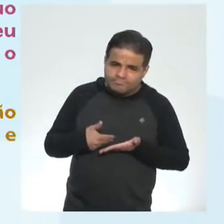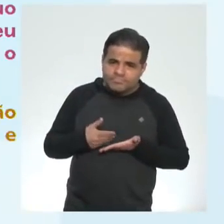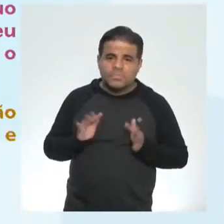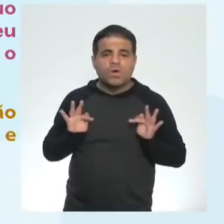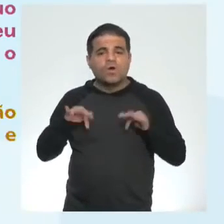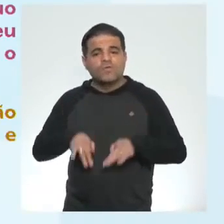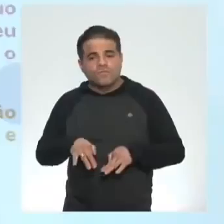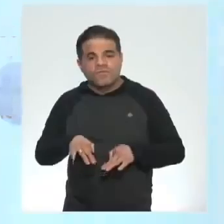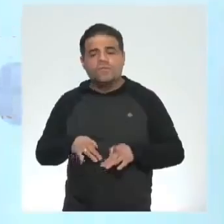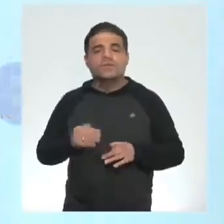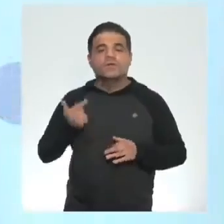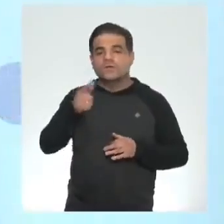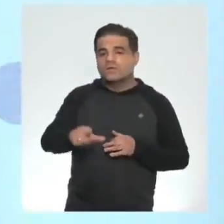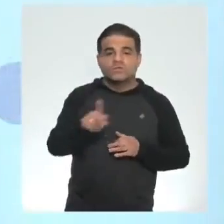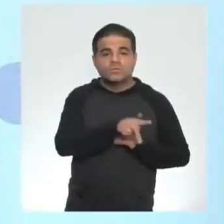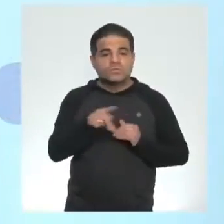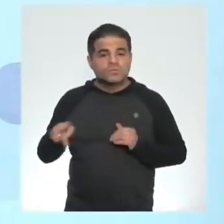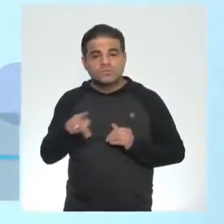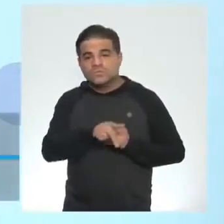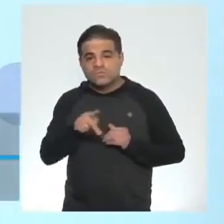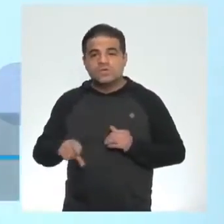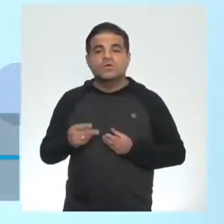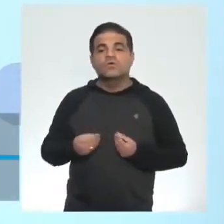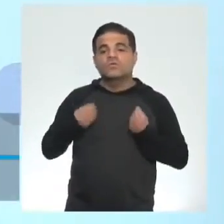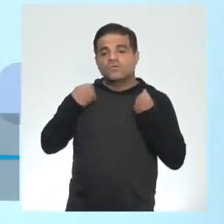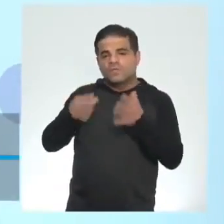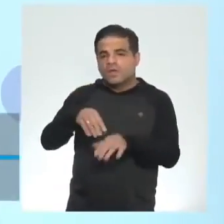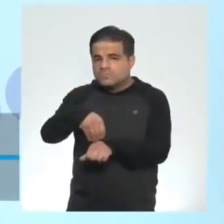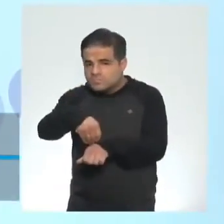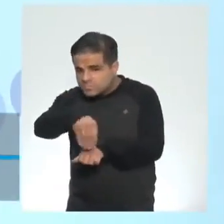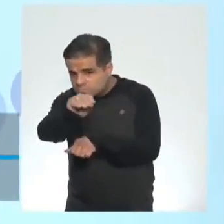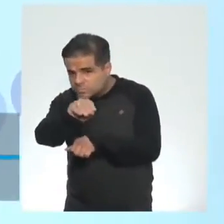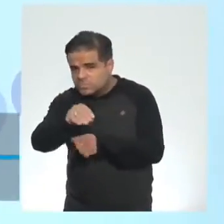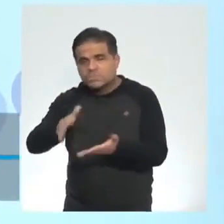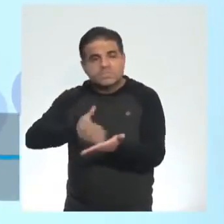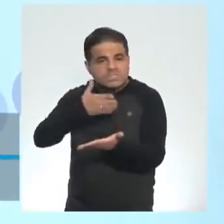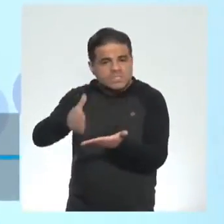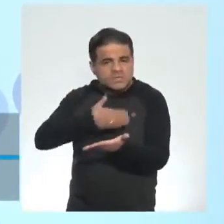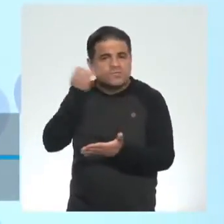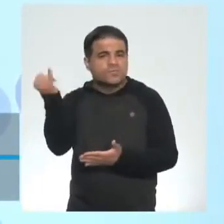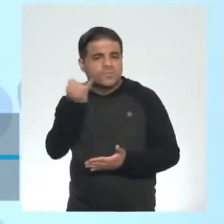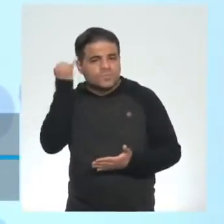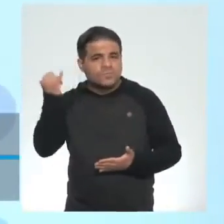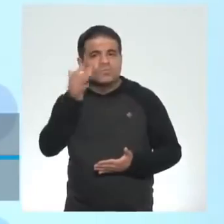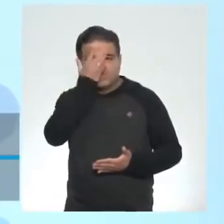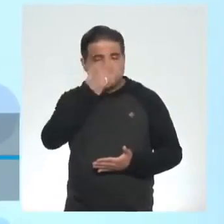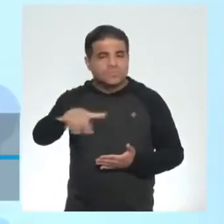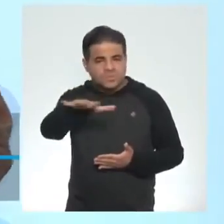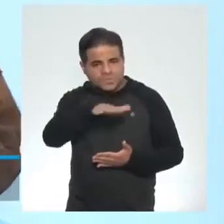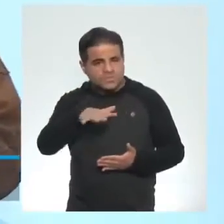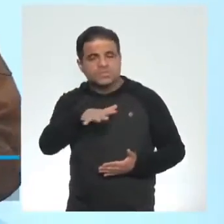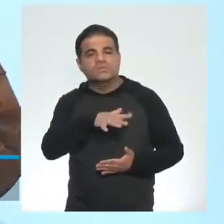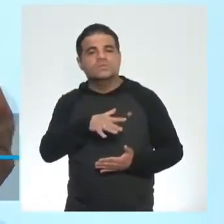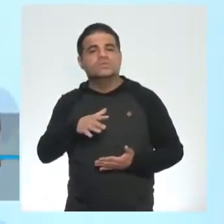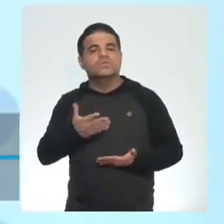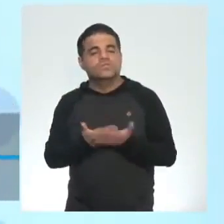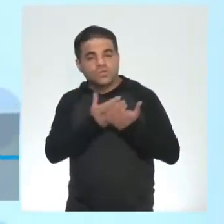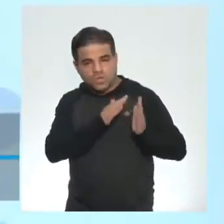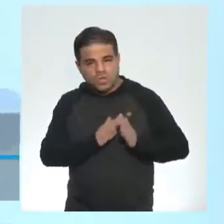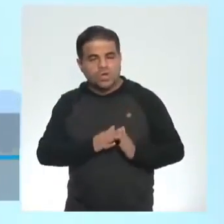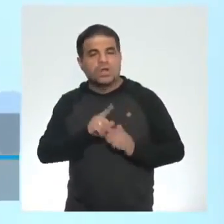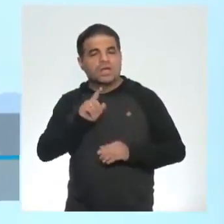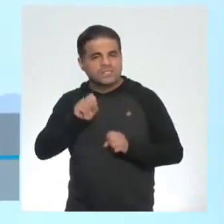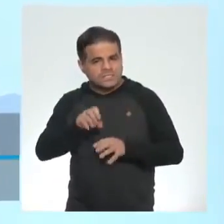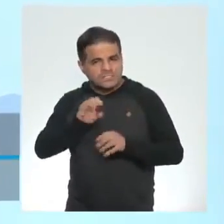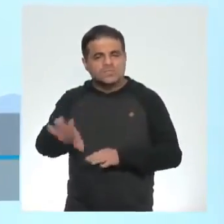fim. Para os professores, eu vou deixar uma dica de livro muito importante. O pessoal das escolas de ensino